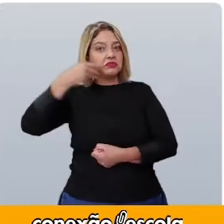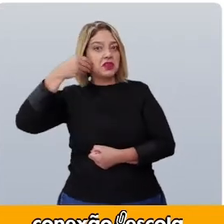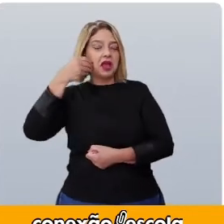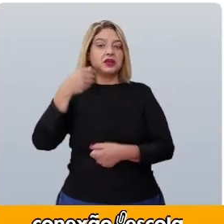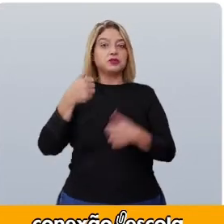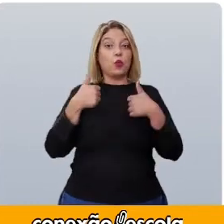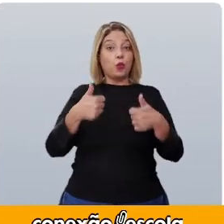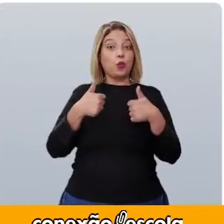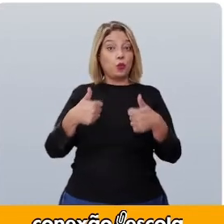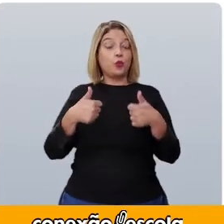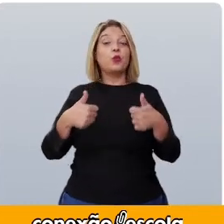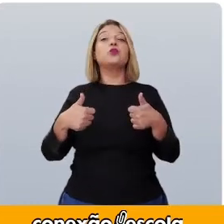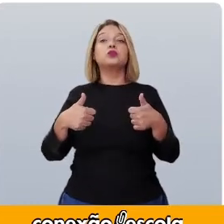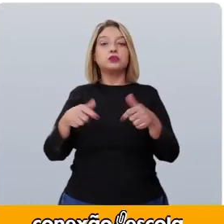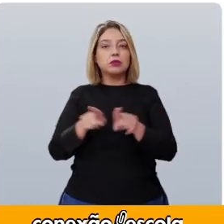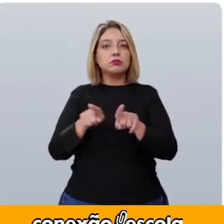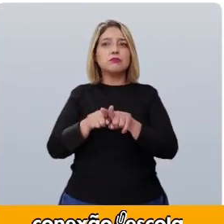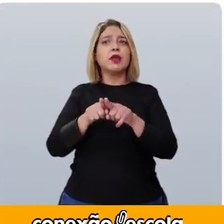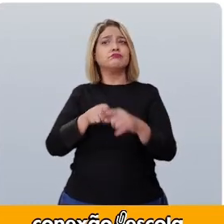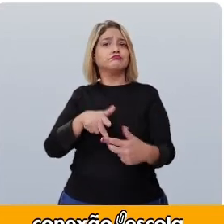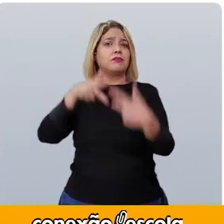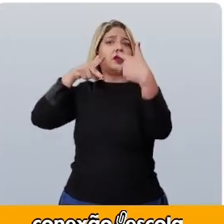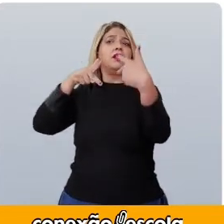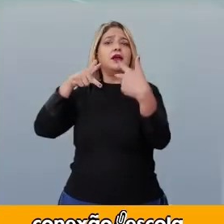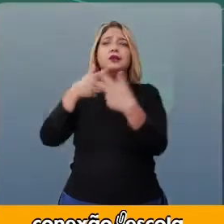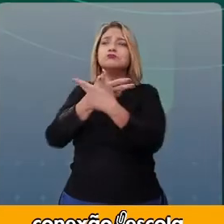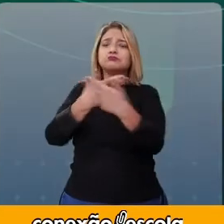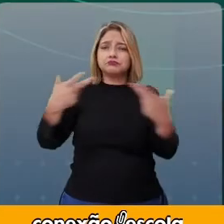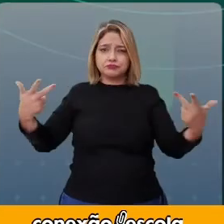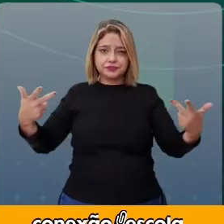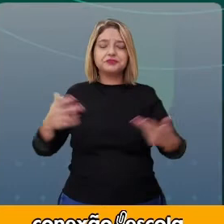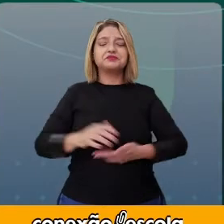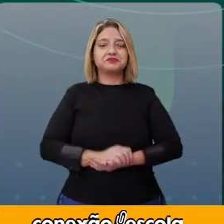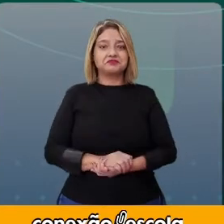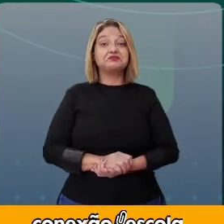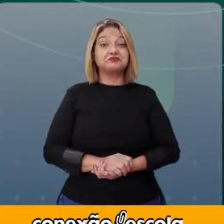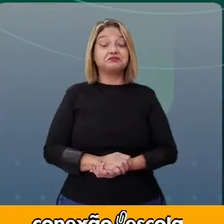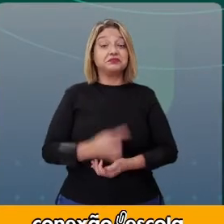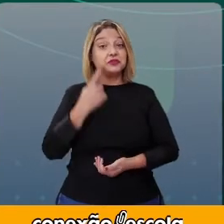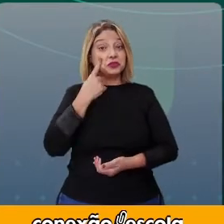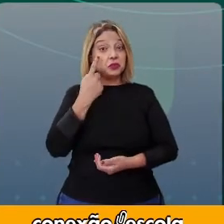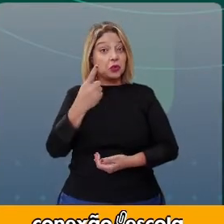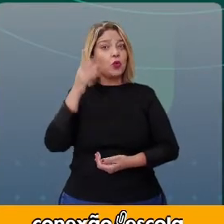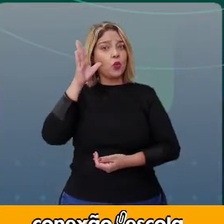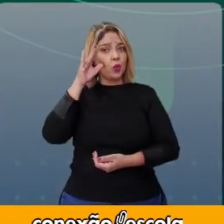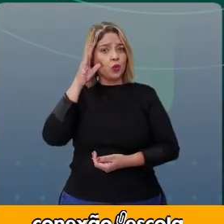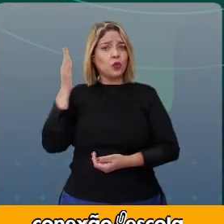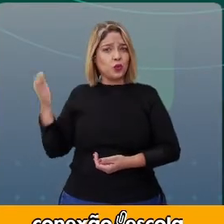de videoconferências, entre outros. Vejam só que curioso esse dado,